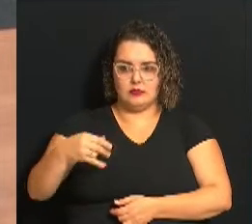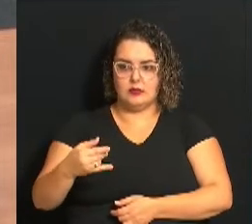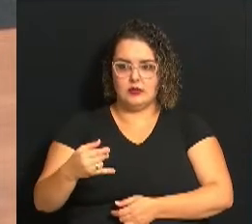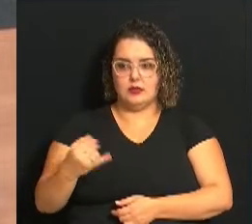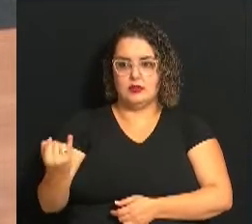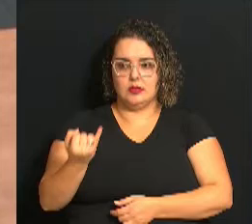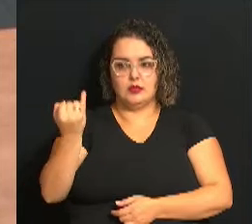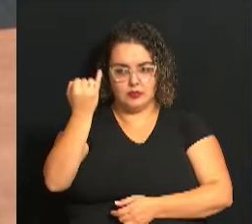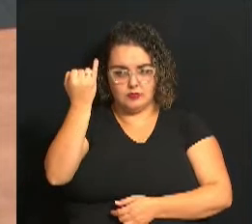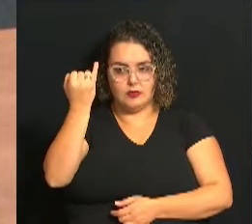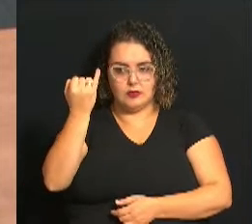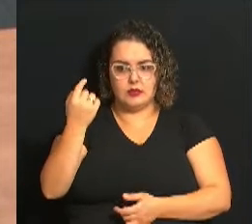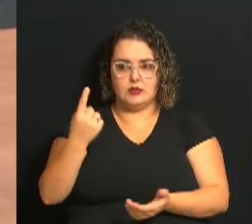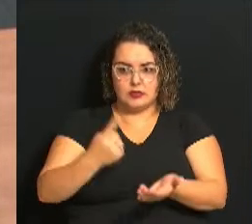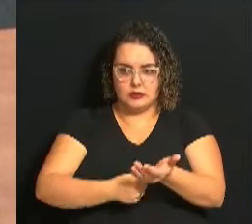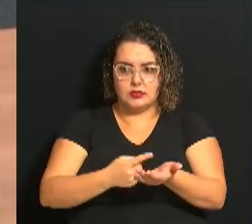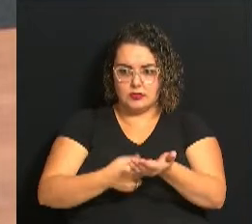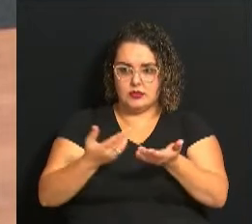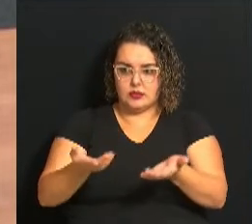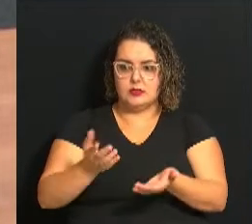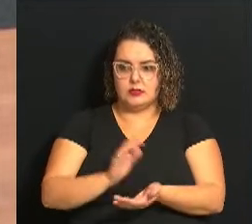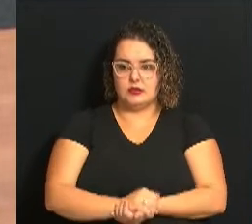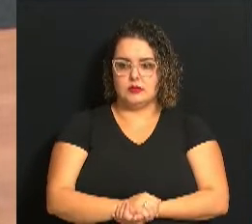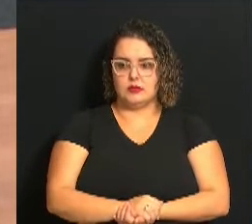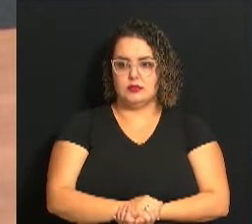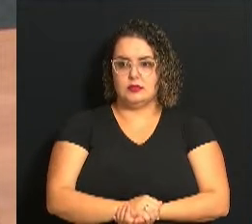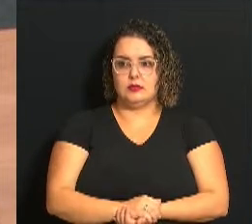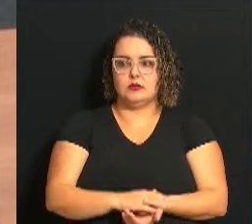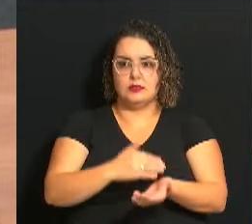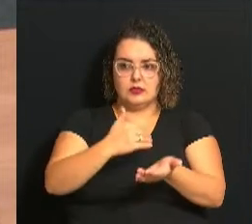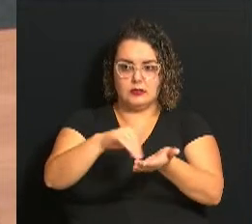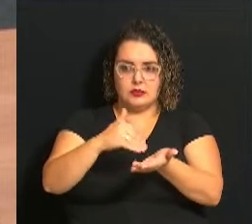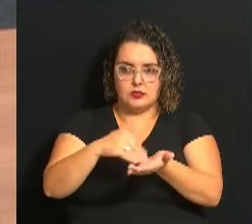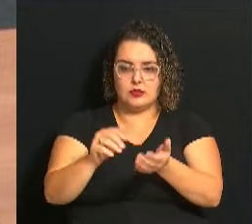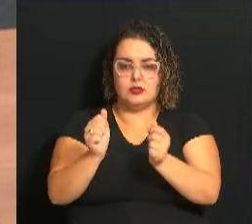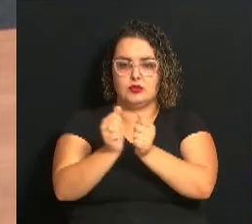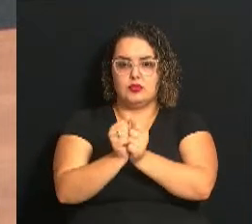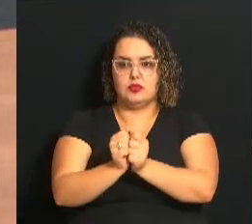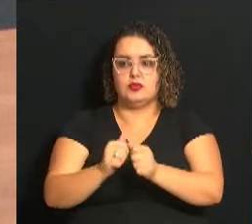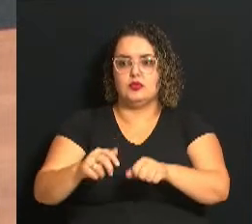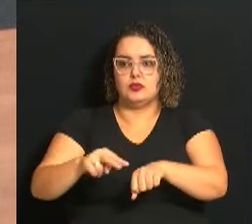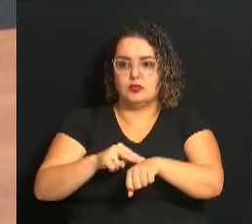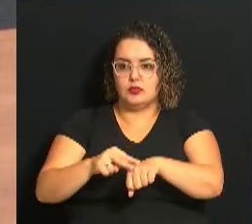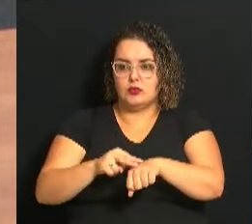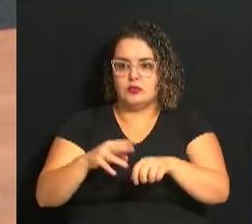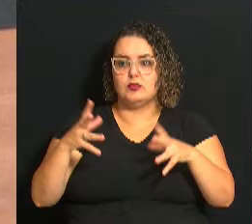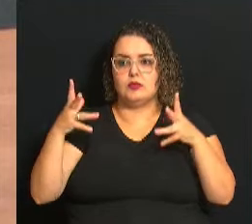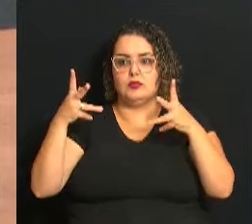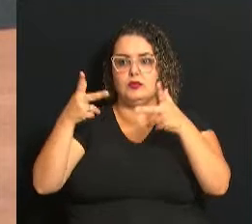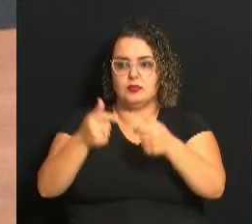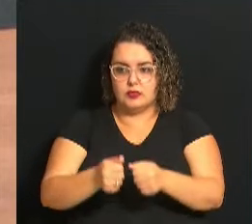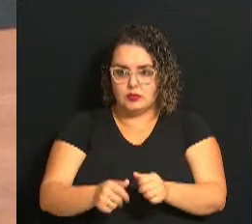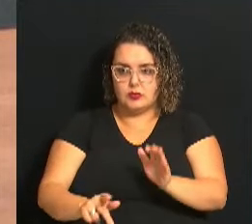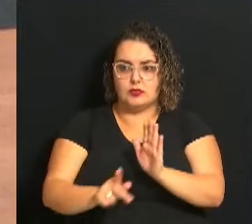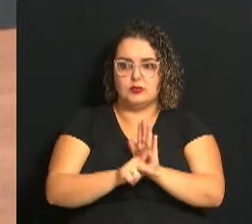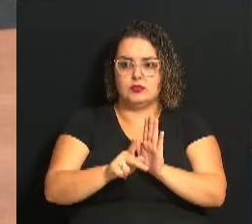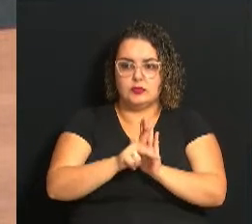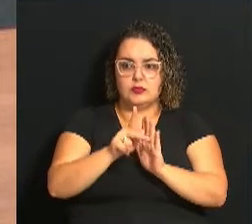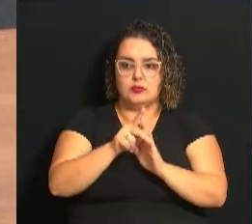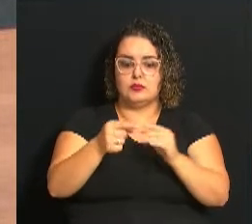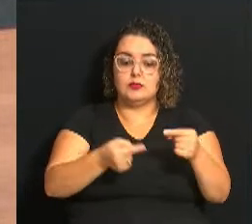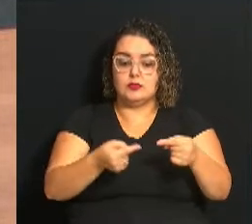aqui. E a Secretaria vem em conjunto com o Verde, em todos os seus projetos, discutindo de uma forma de